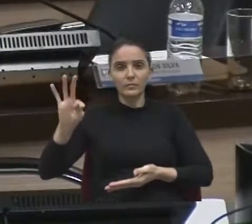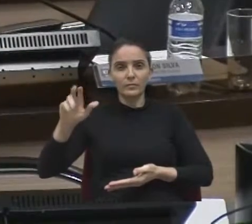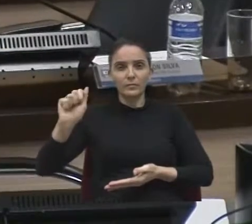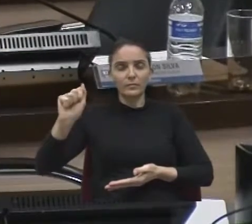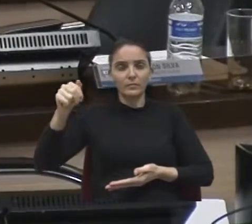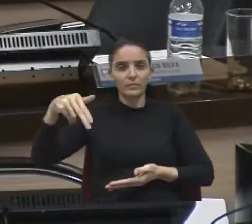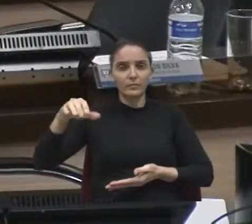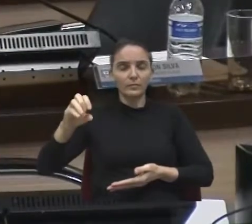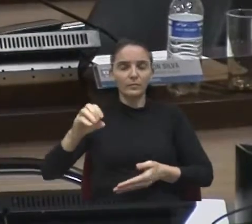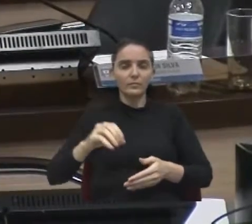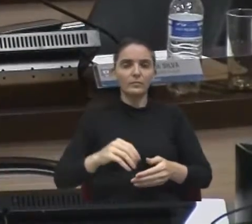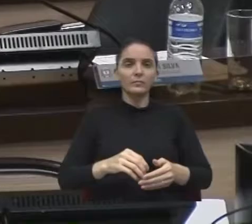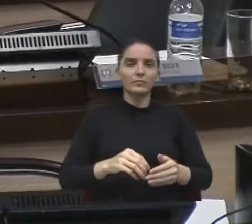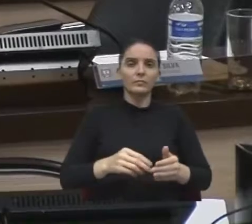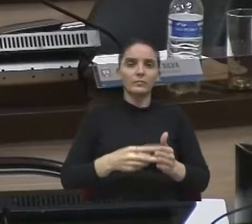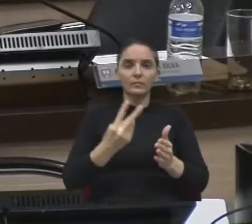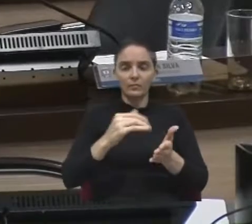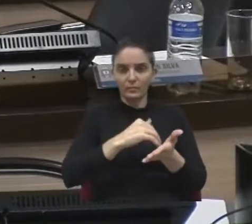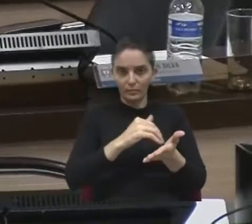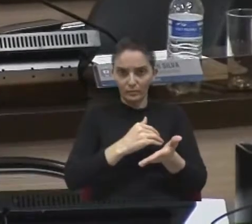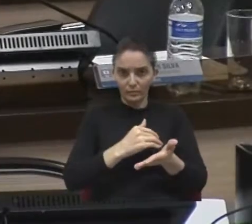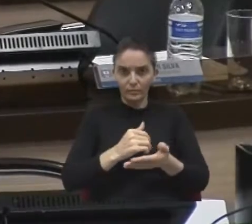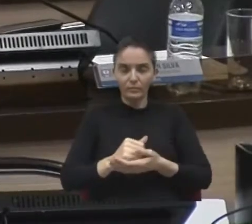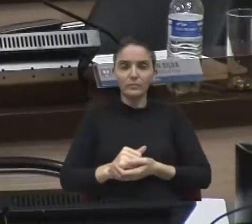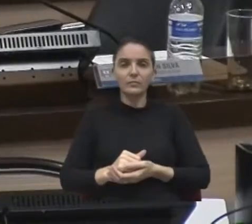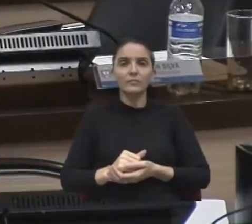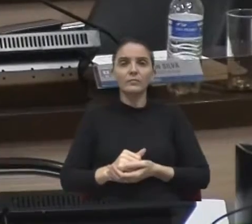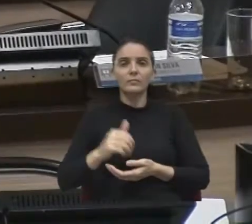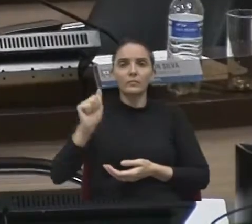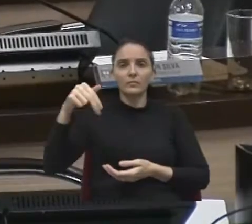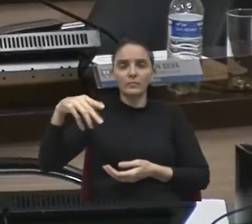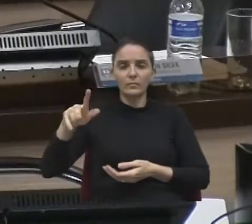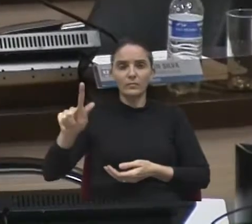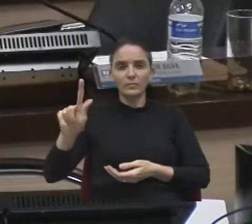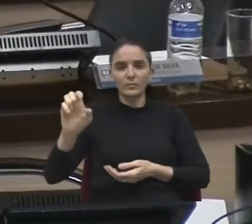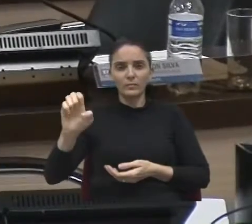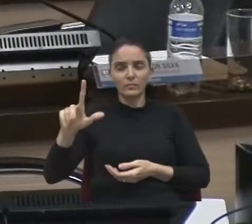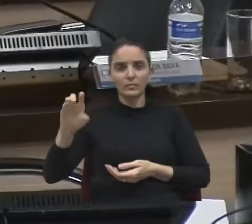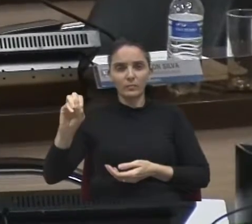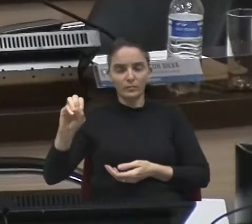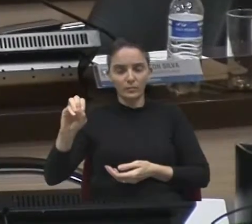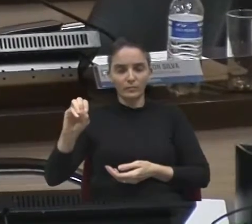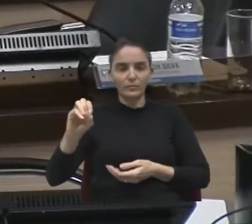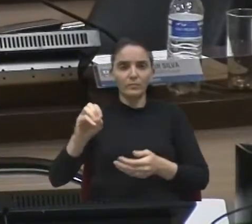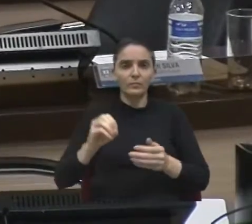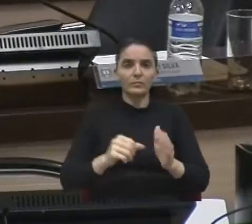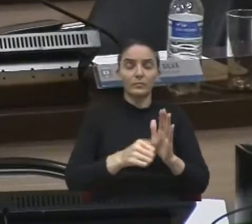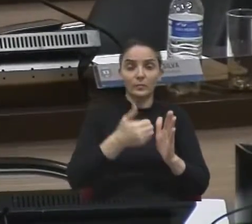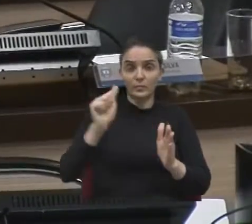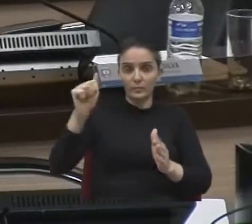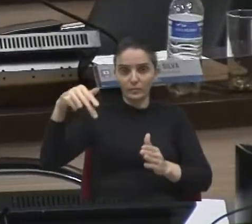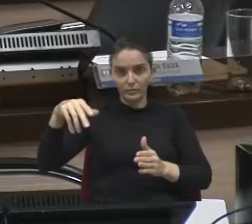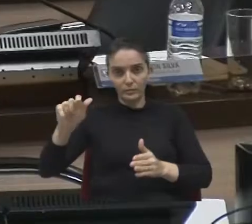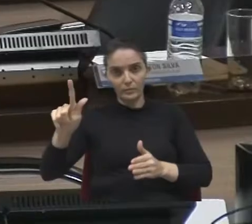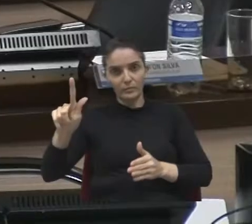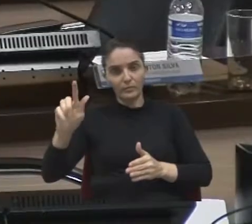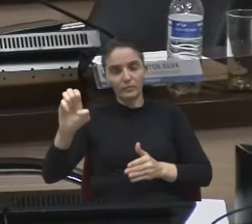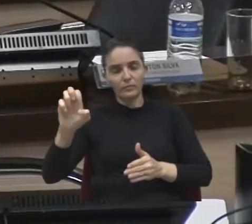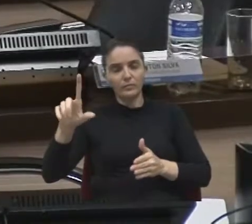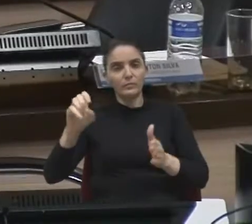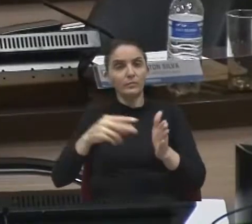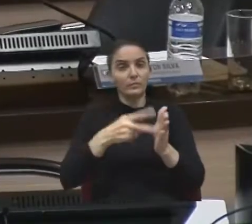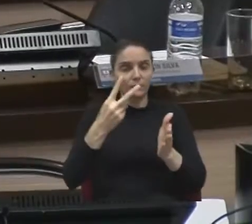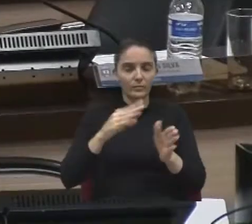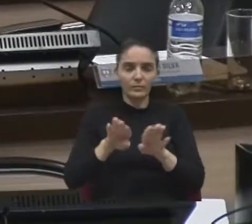Ângelo Jimenez Filho, primeiro tesoureiro, Ângelo Carlos Matias do Vale, segundo tesoureiro, e tendo como conselho fiscal